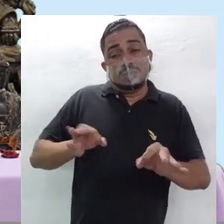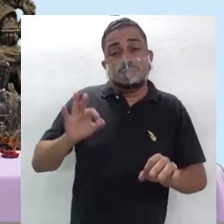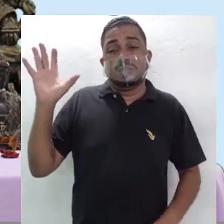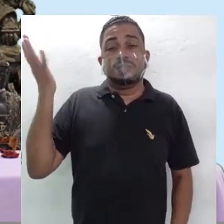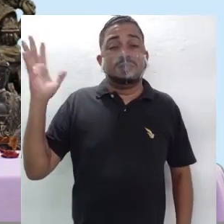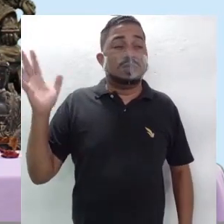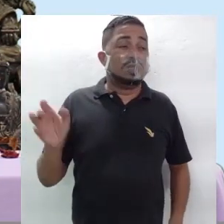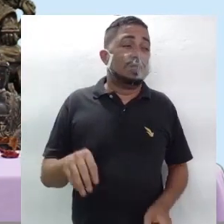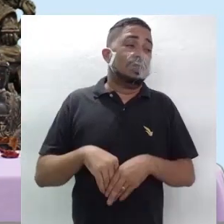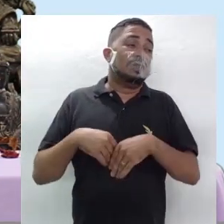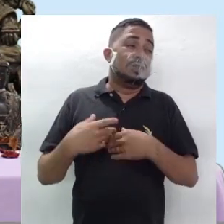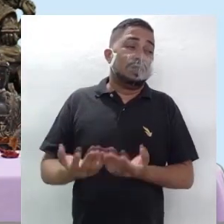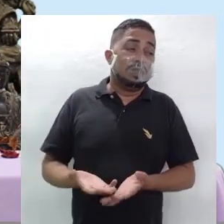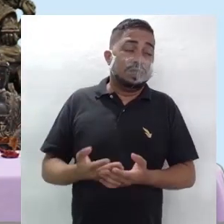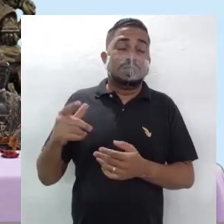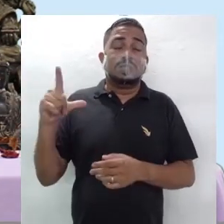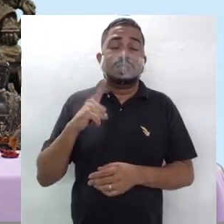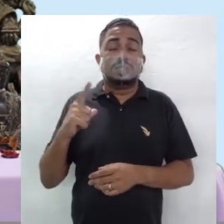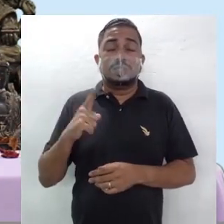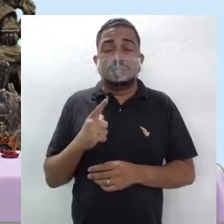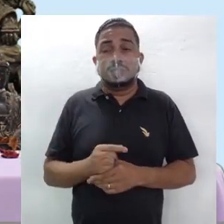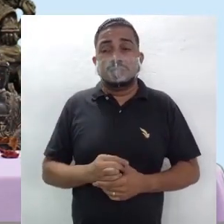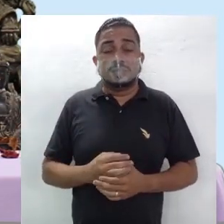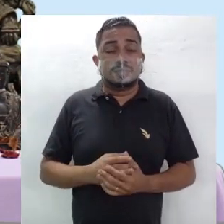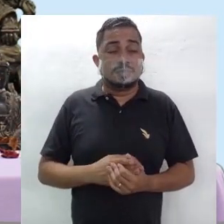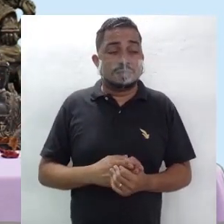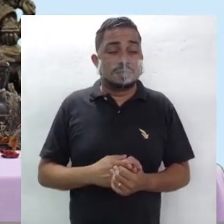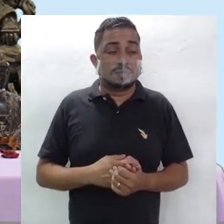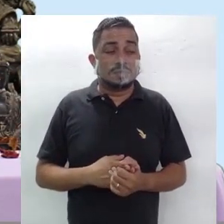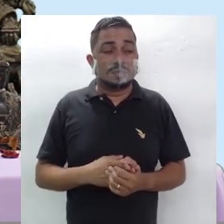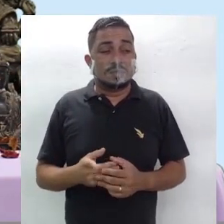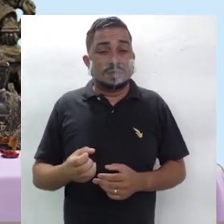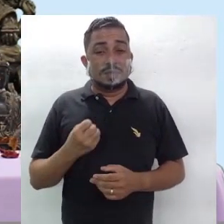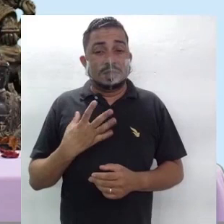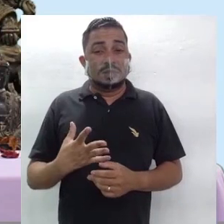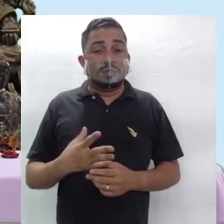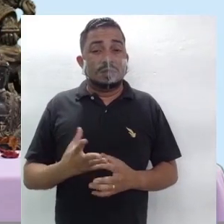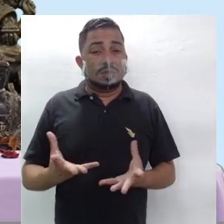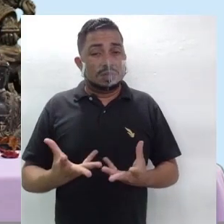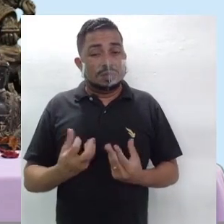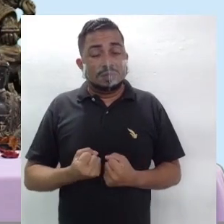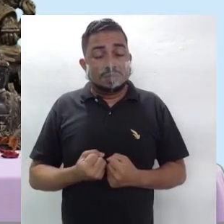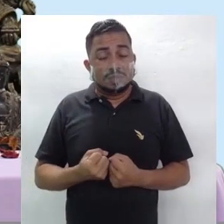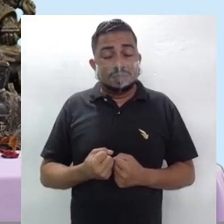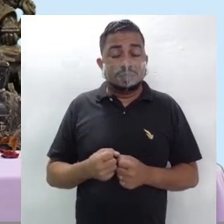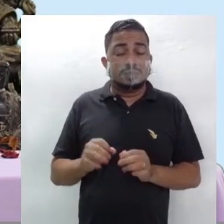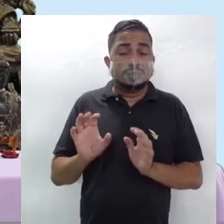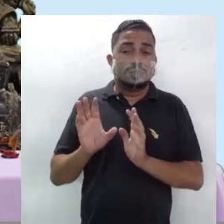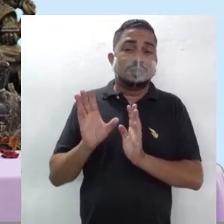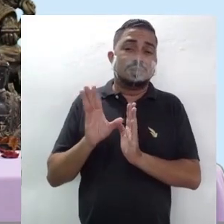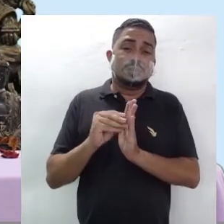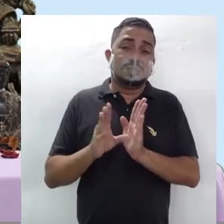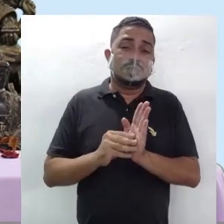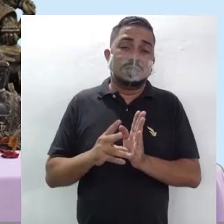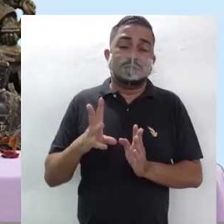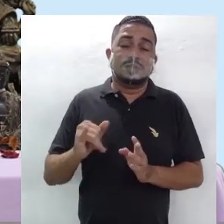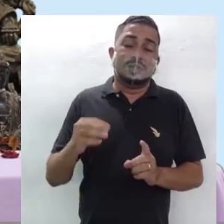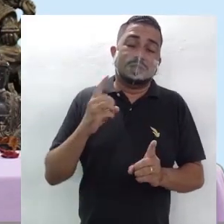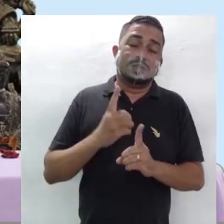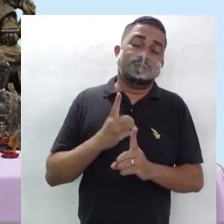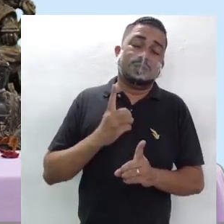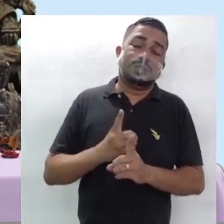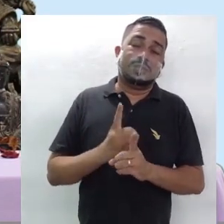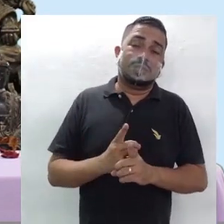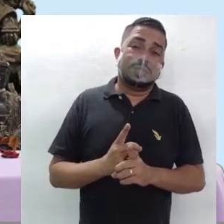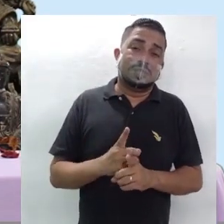questão do controle ambiental. Então, apesar aí da sua boa acolhida, né, o conceito